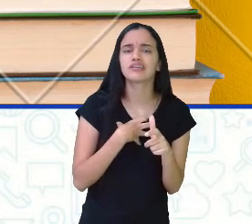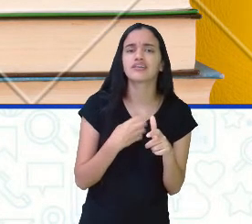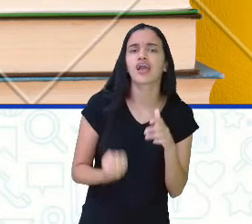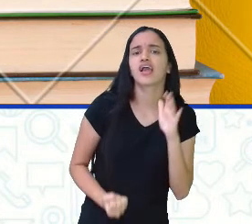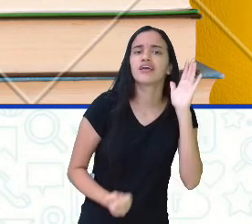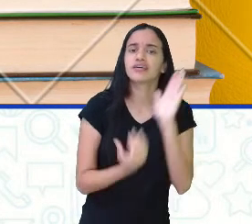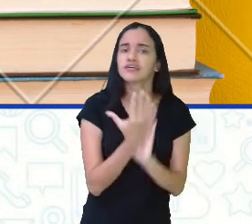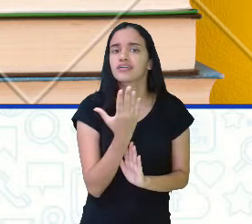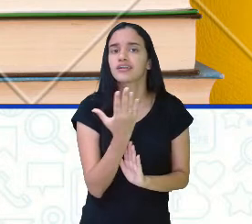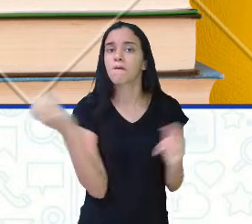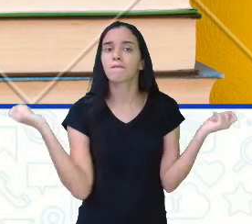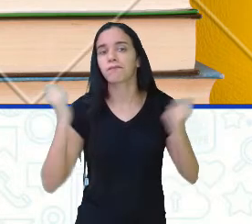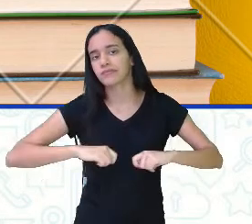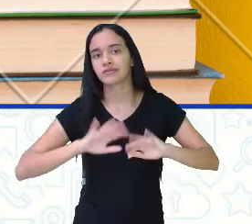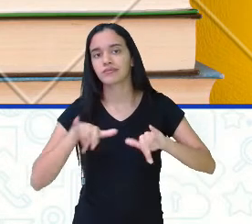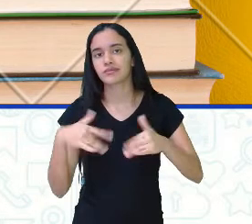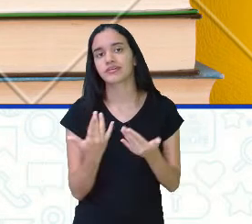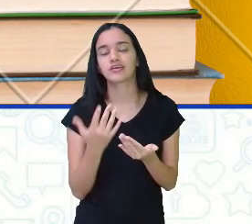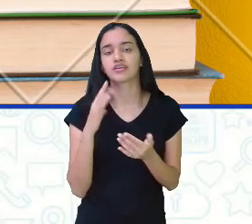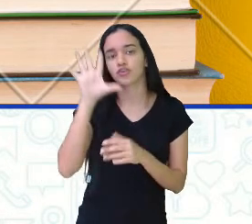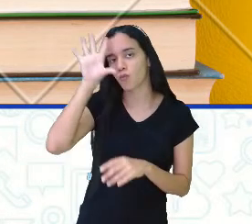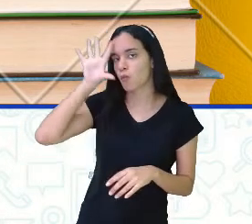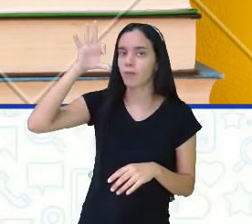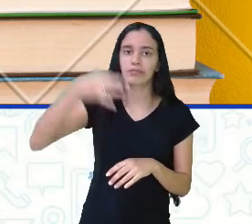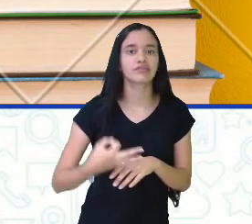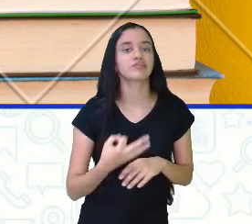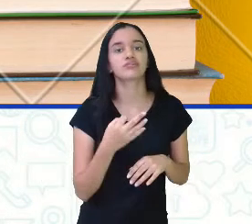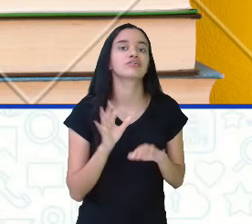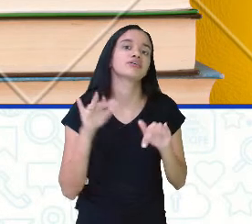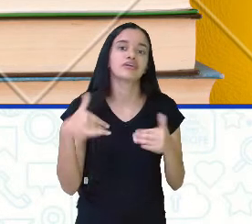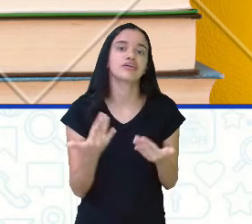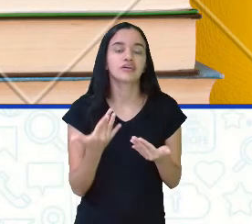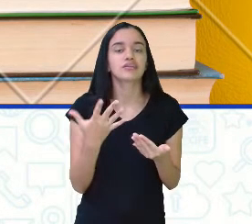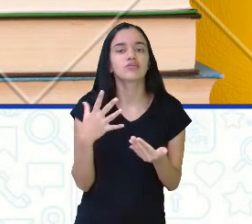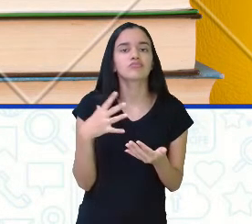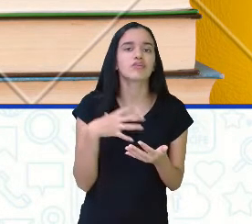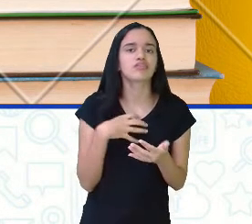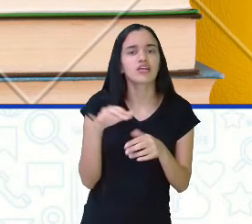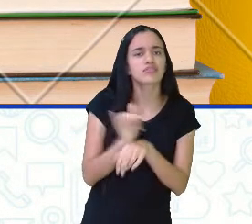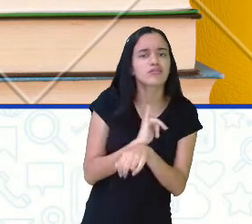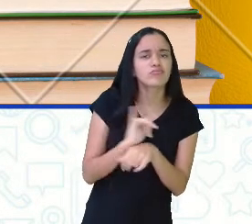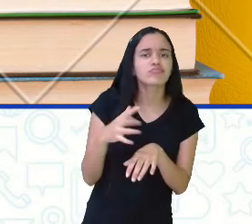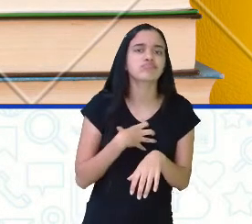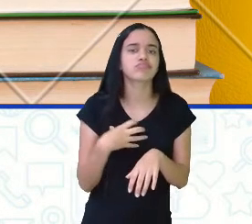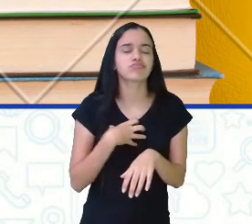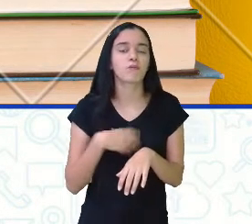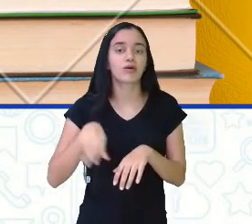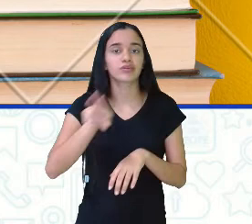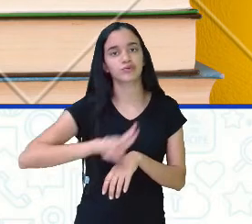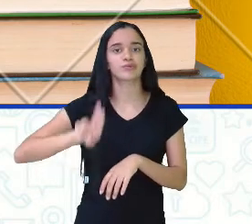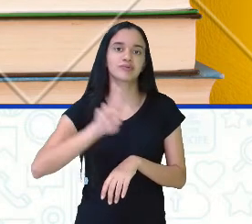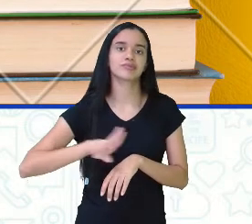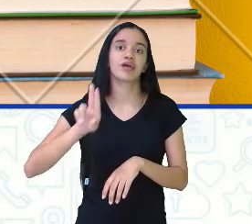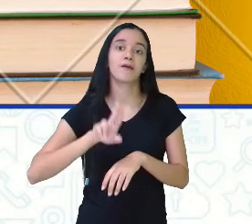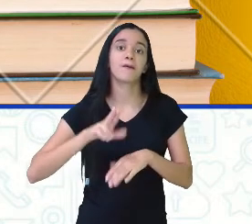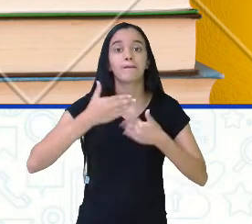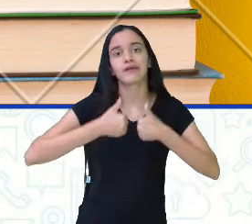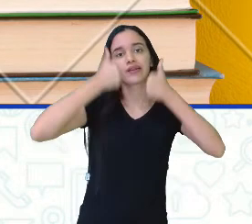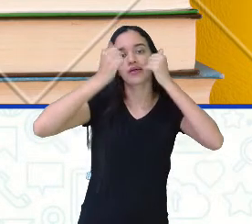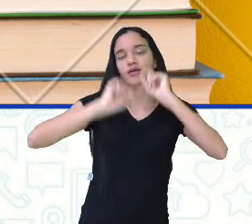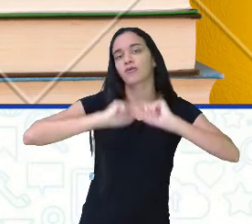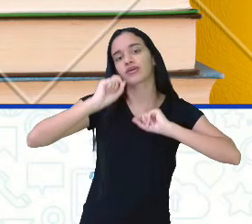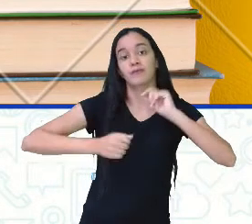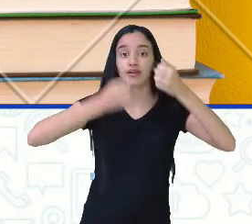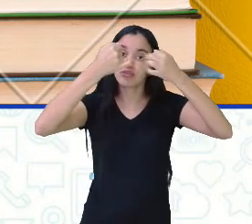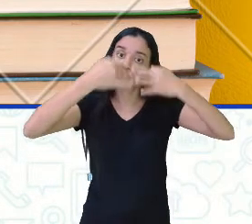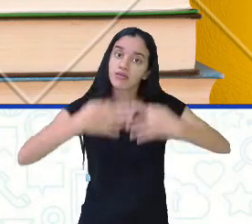cria novas possibilidades de compreensão, né, gente? Desse modo, ela pode ser utilizada para melhorar uma